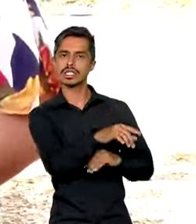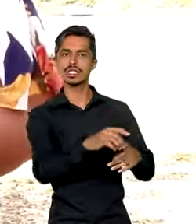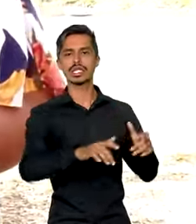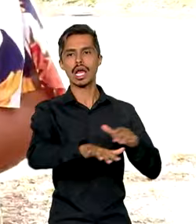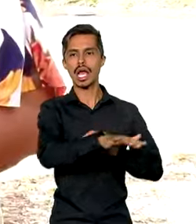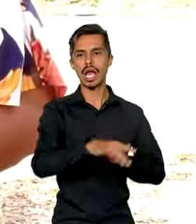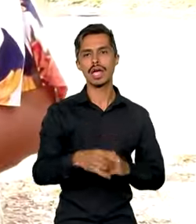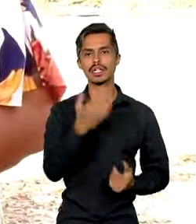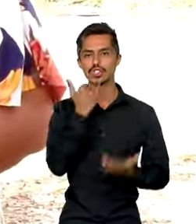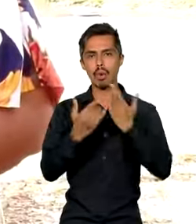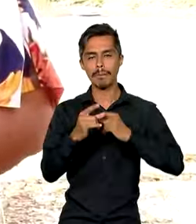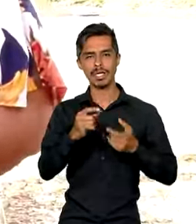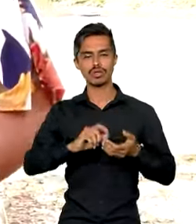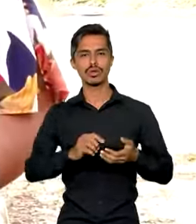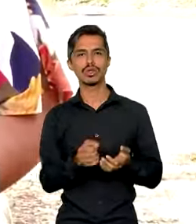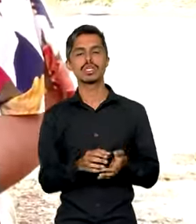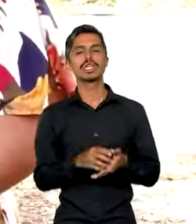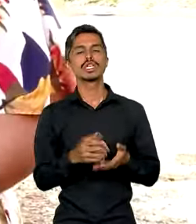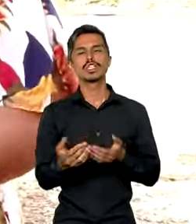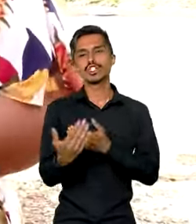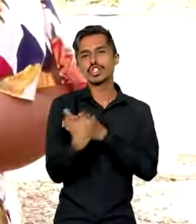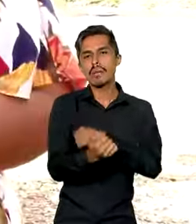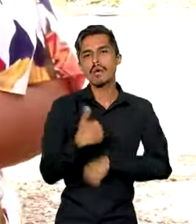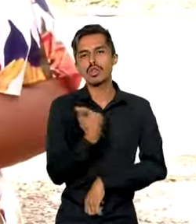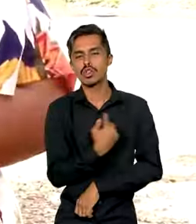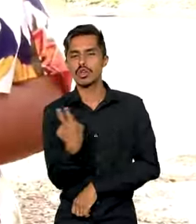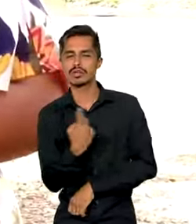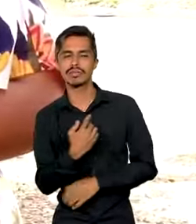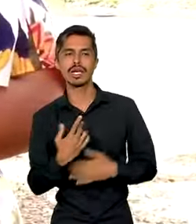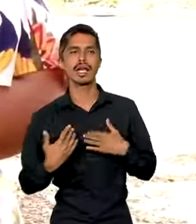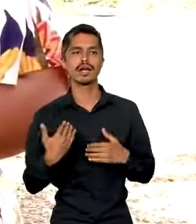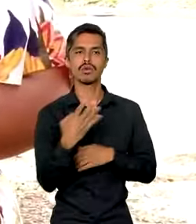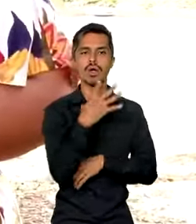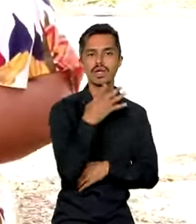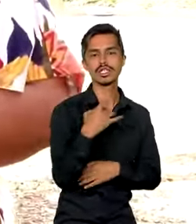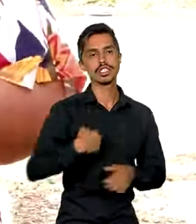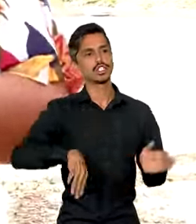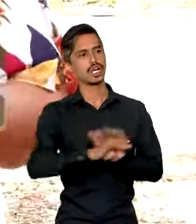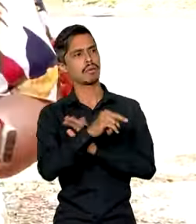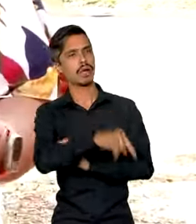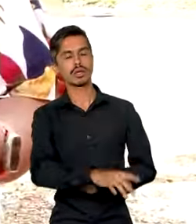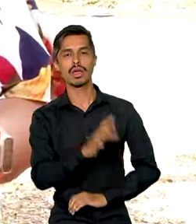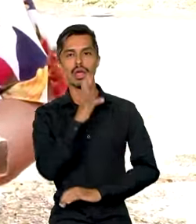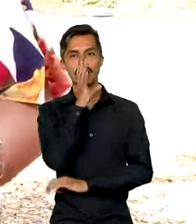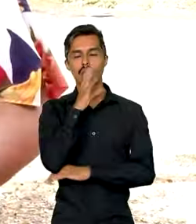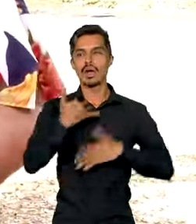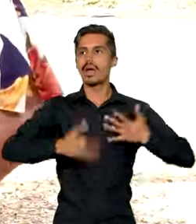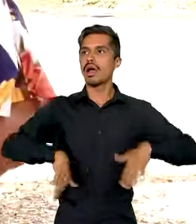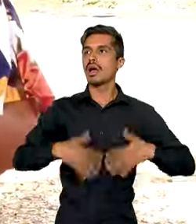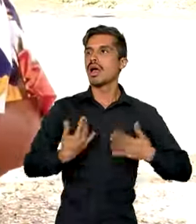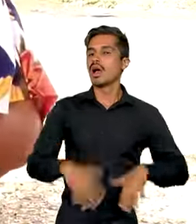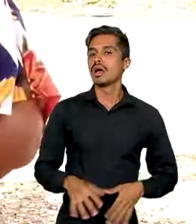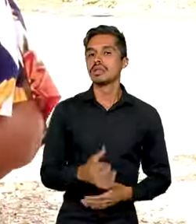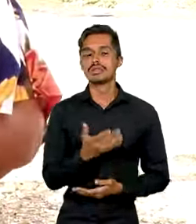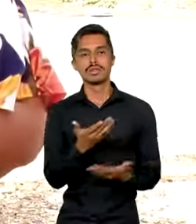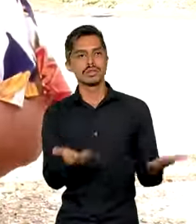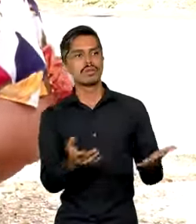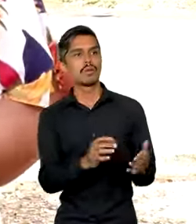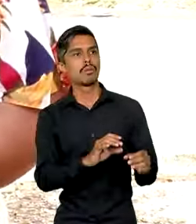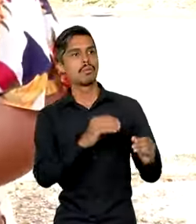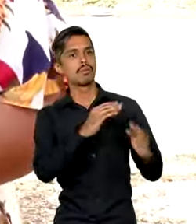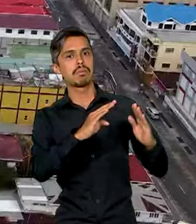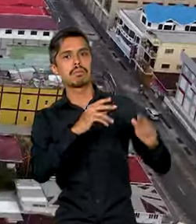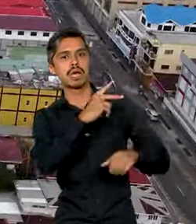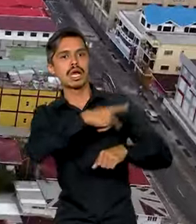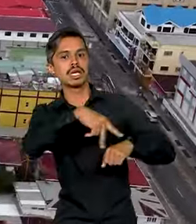chamou a gente, nos convidou para vir conhecer. Quando nós chegamos aqui, ficamos maravilhados com o país e com o crescimento que